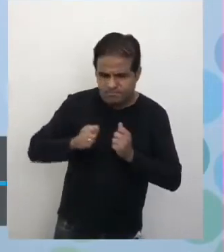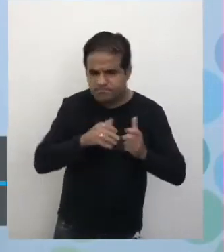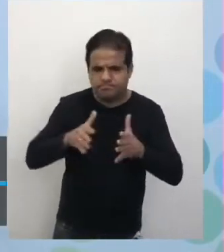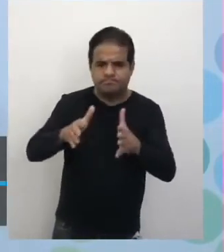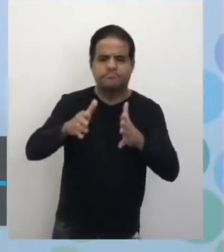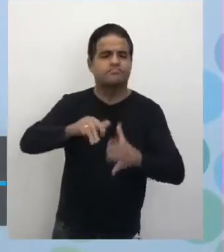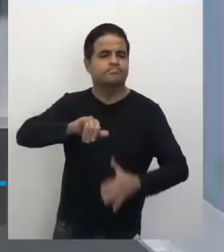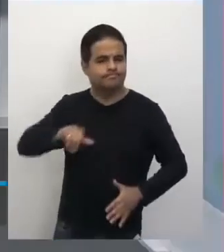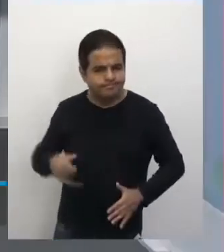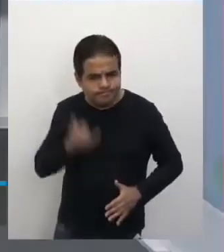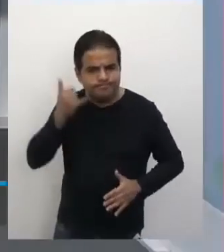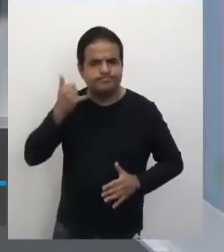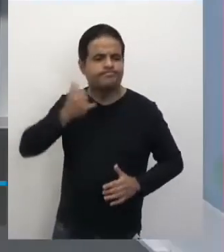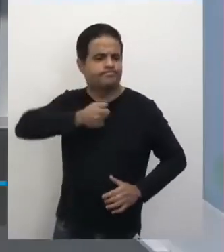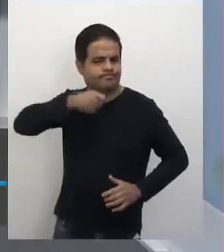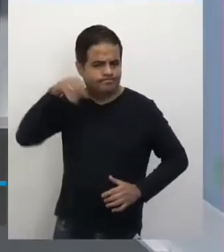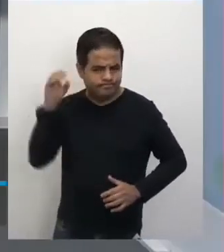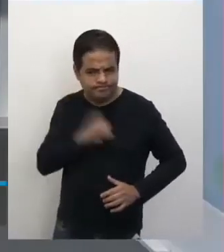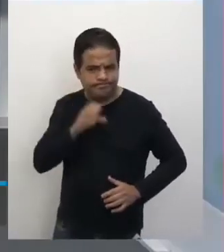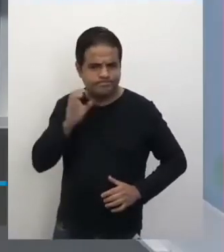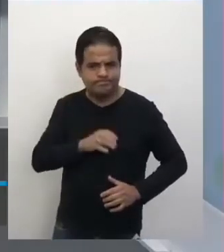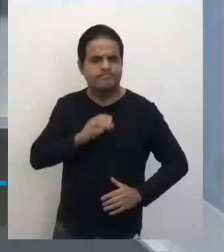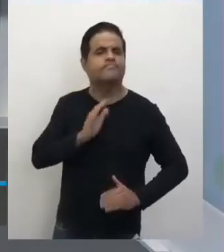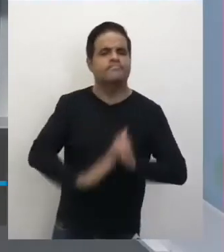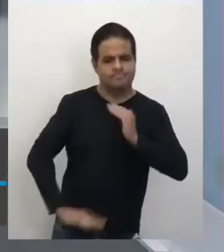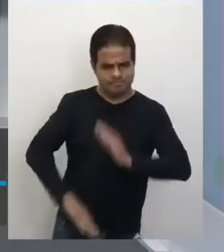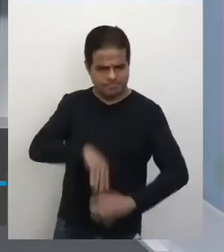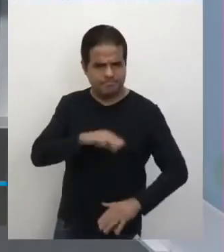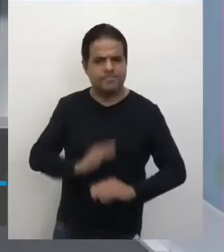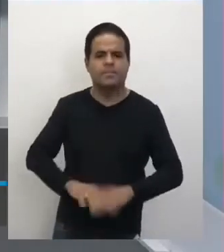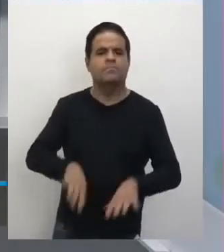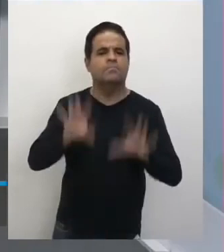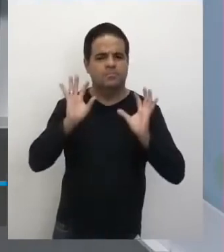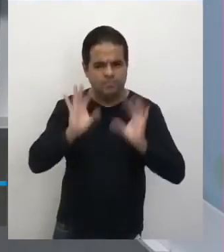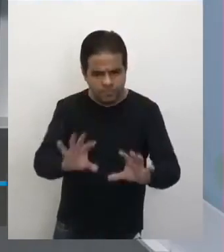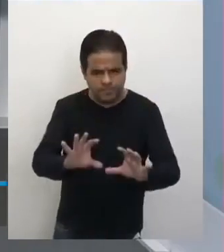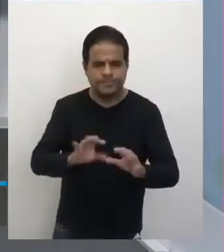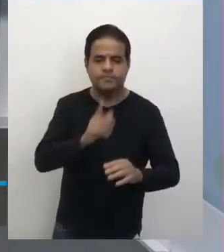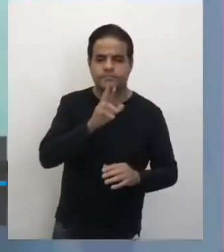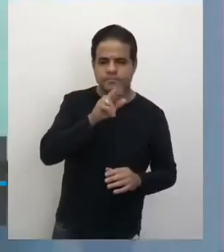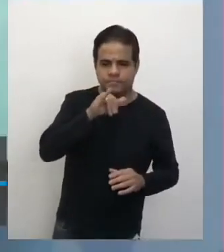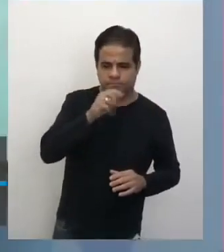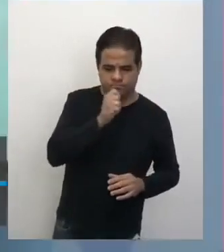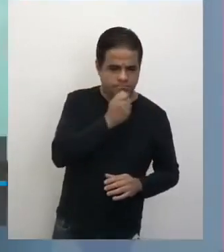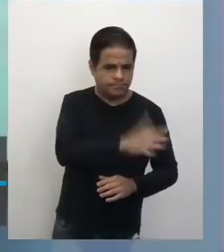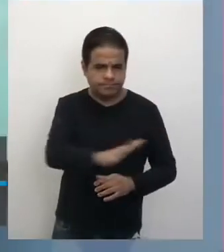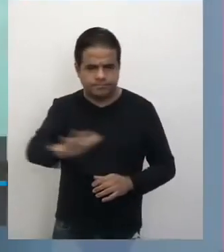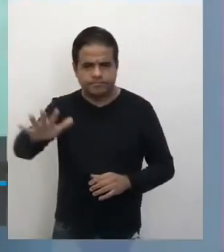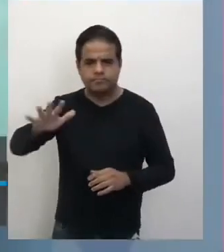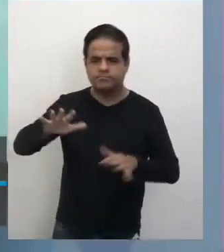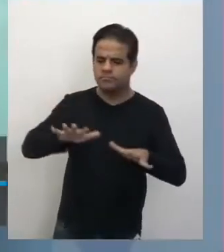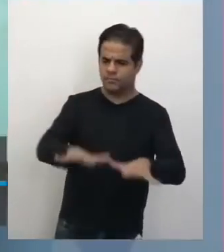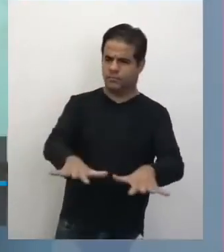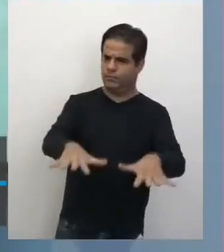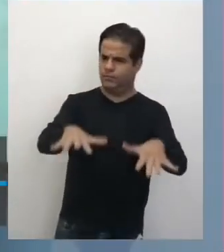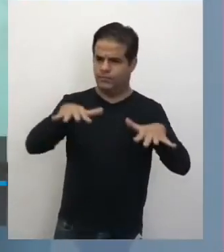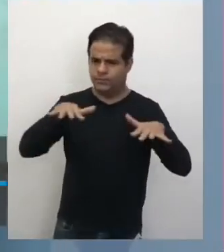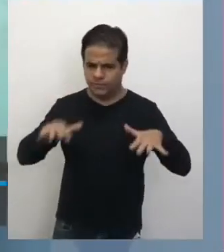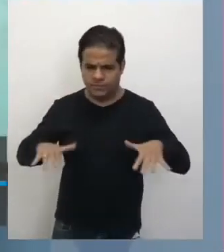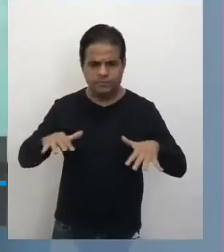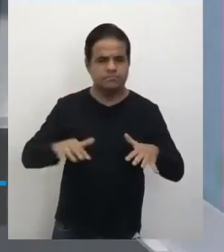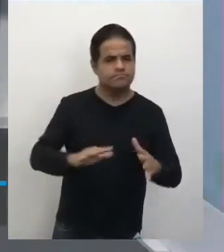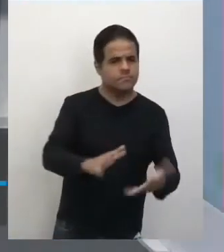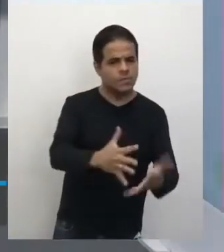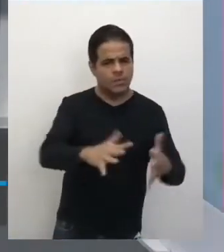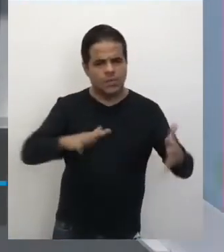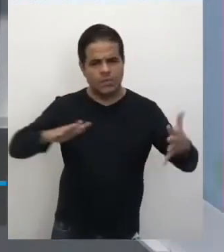se aproveita uma maior velocidade, a ação da gravidade é maior nesse rio, então faz com que, logicamente, a extensão territorial de